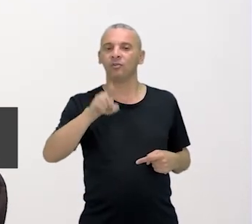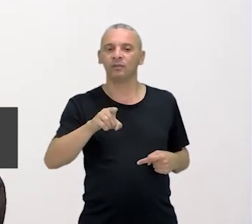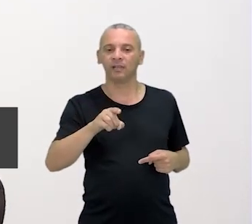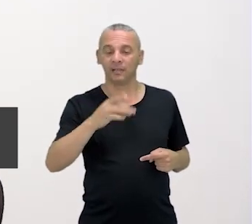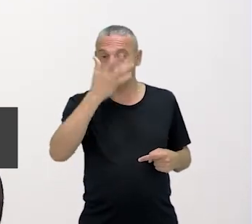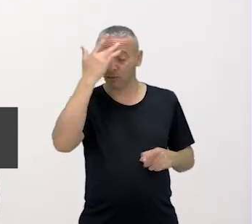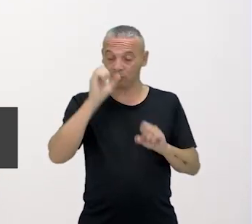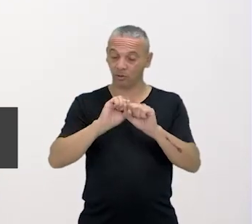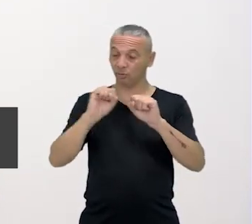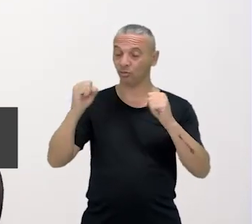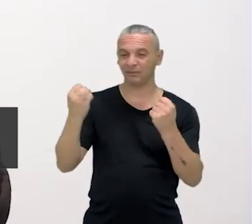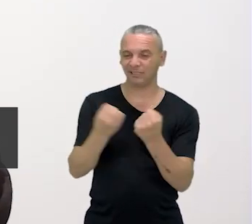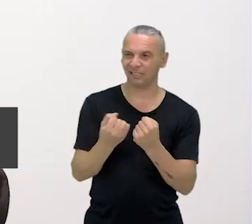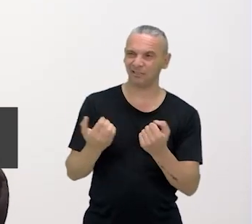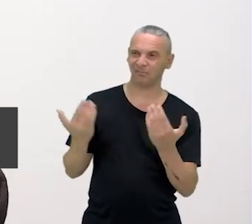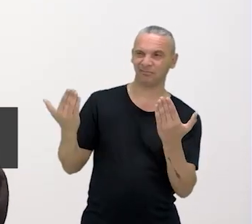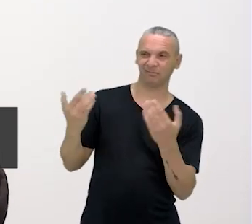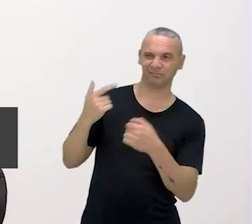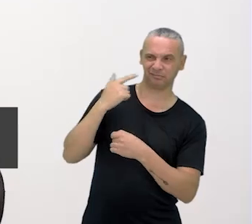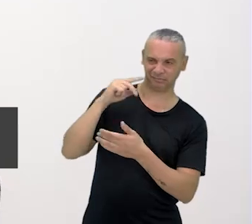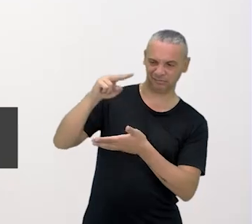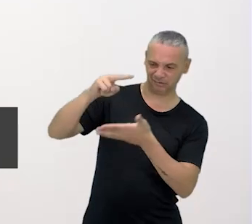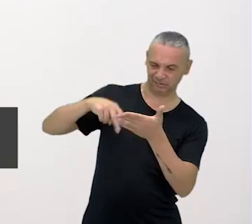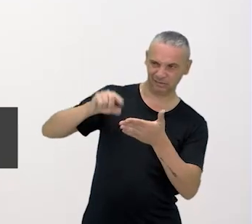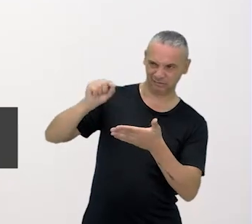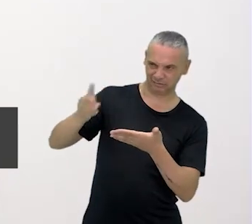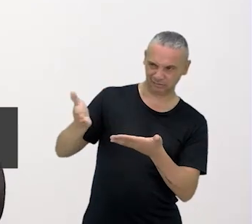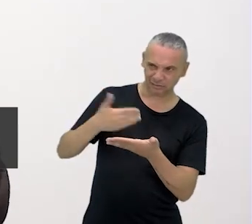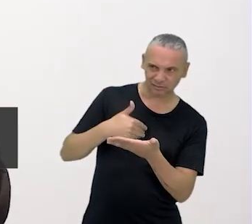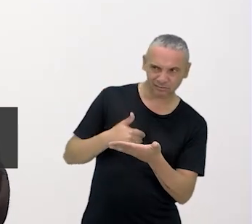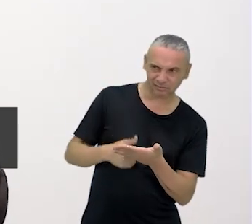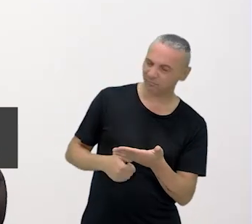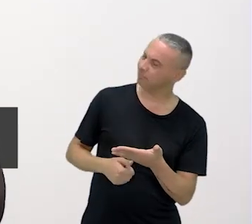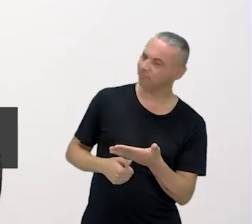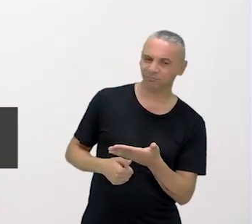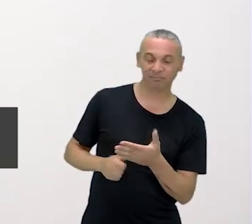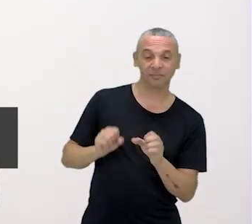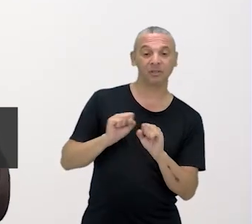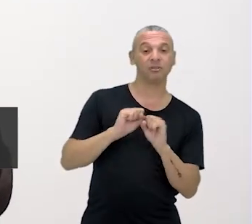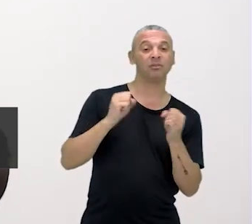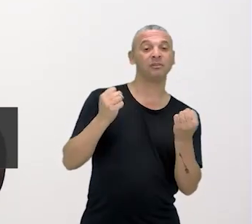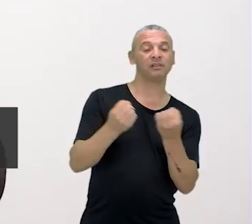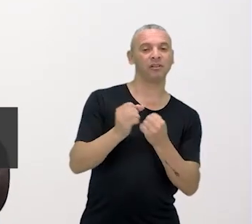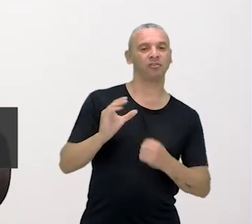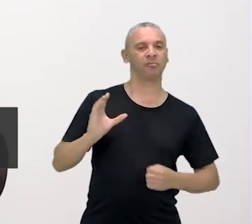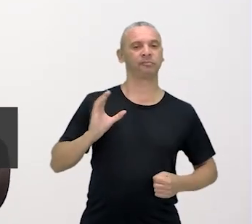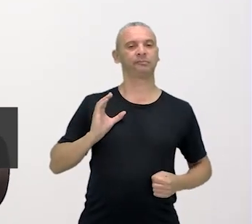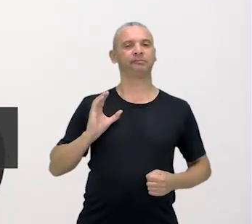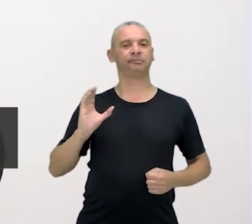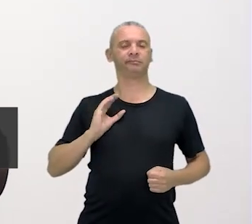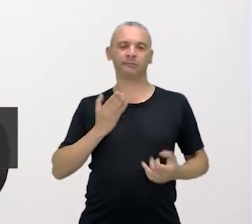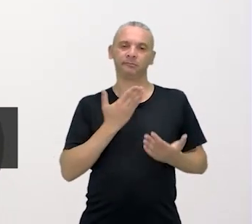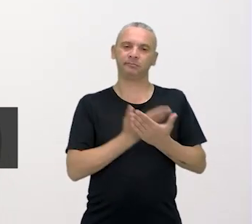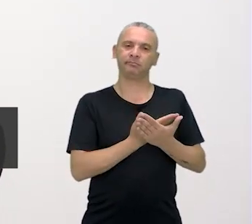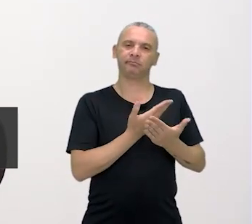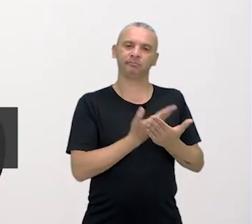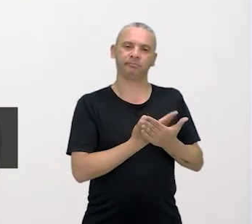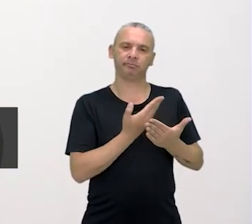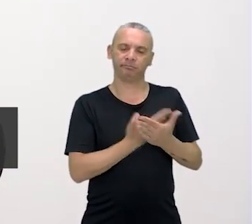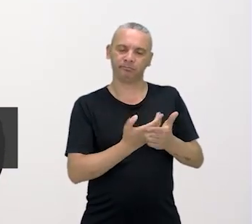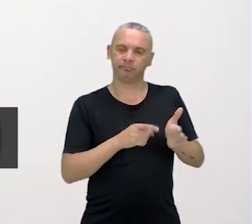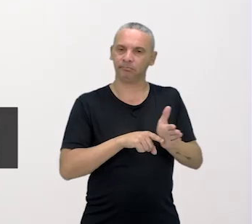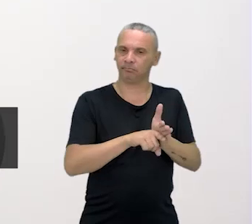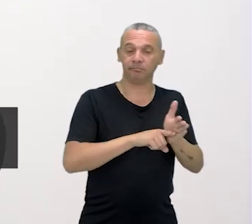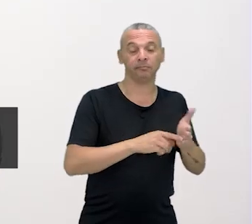própria sociedade. Quem que vai ler o livro dele? Essa sociedade mais burguesa, quem vai estudar e etc e tal. Tanto que o livro dele caiu em